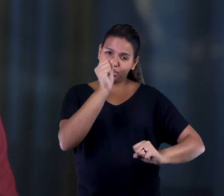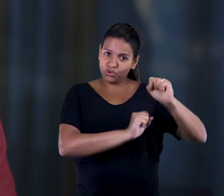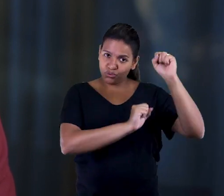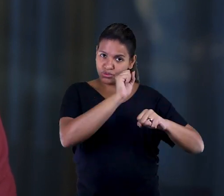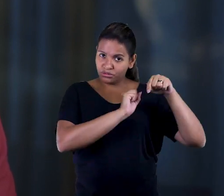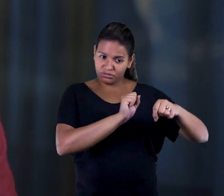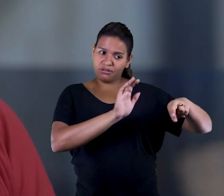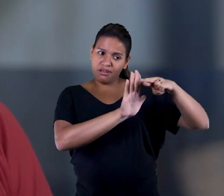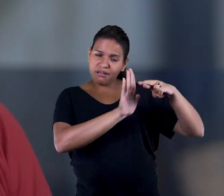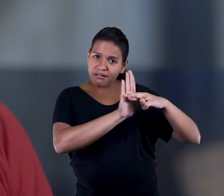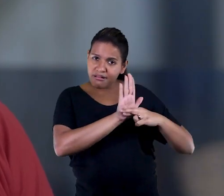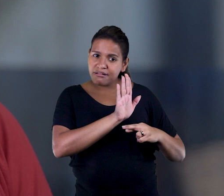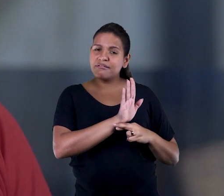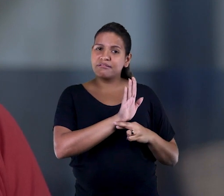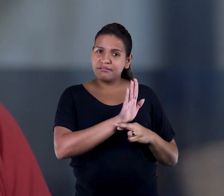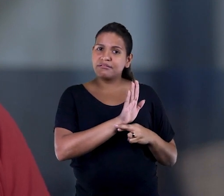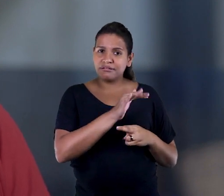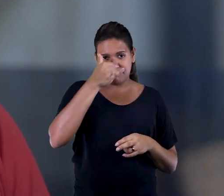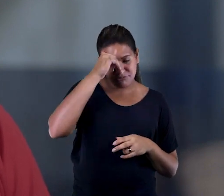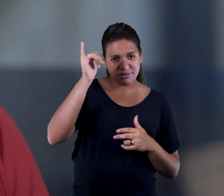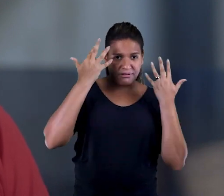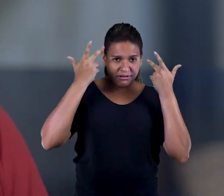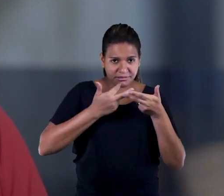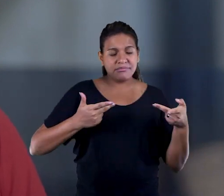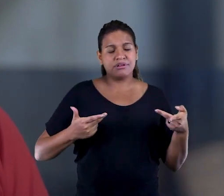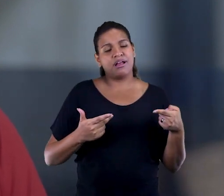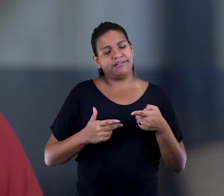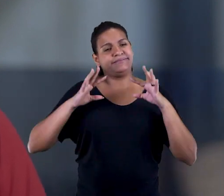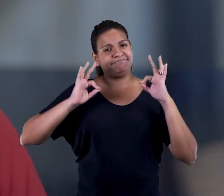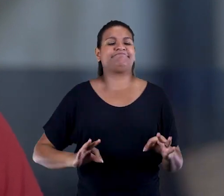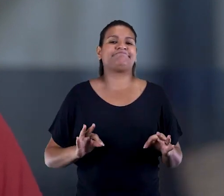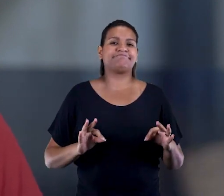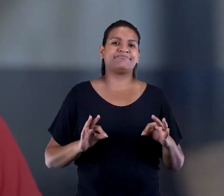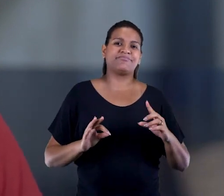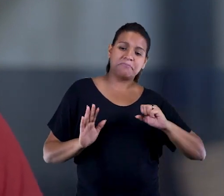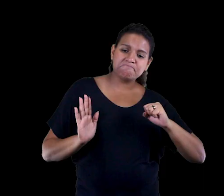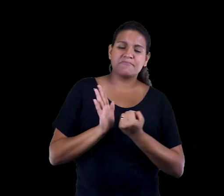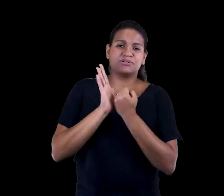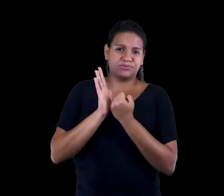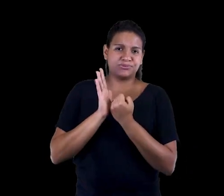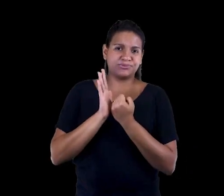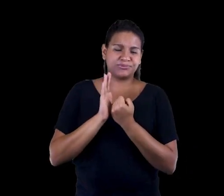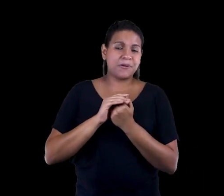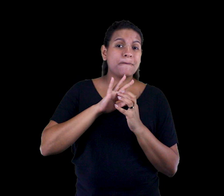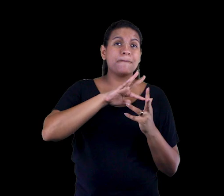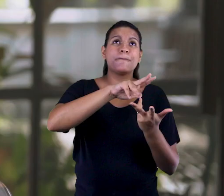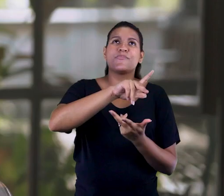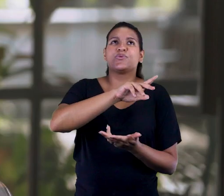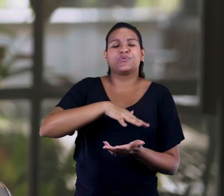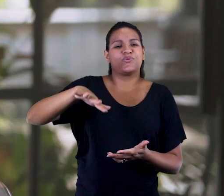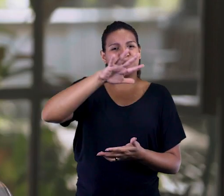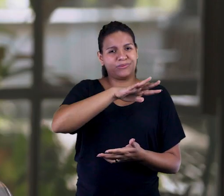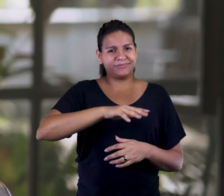dentro de indústrias, e foi um marco para o ativismo animal no Brasil e no mundo.